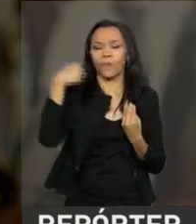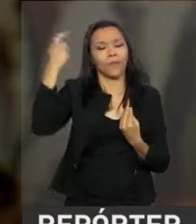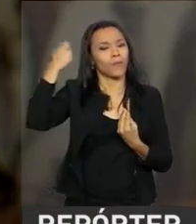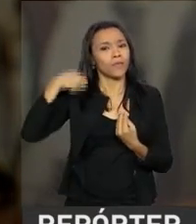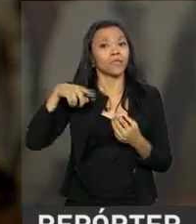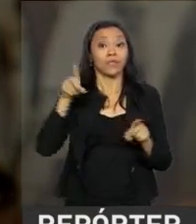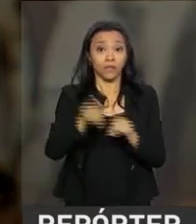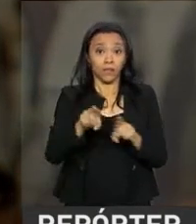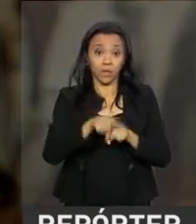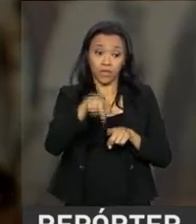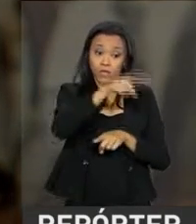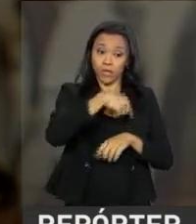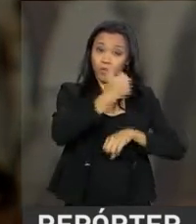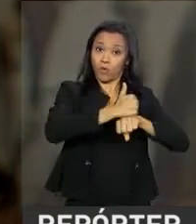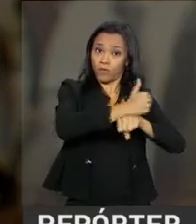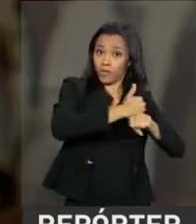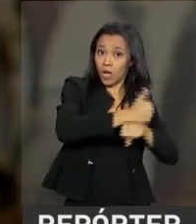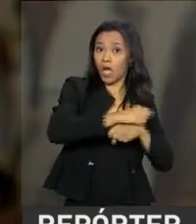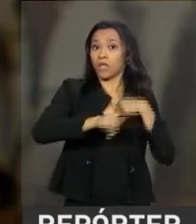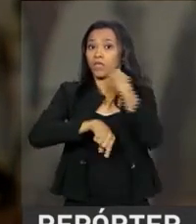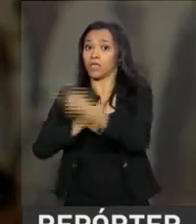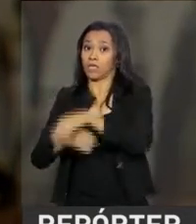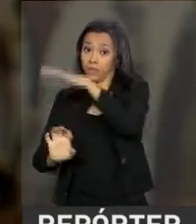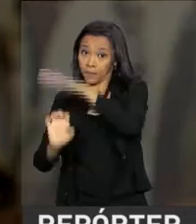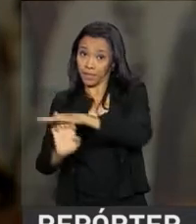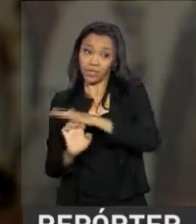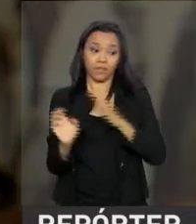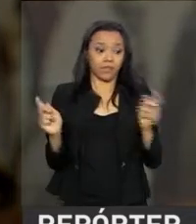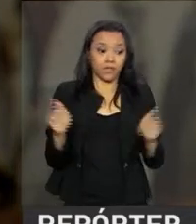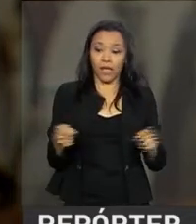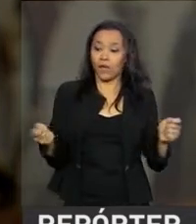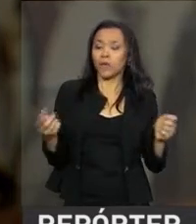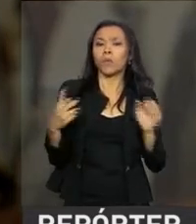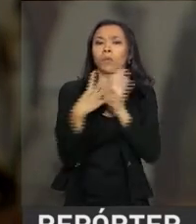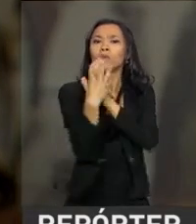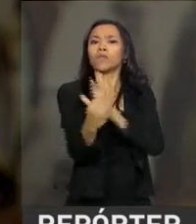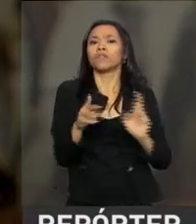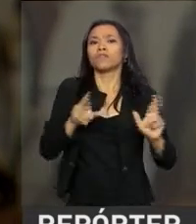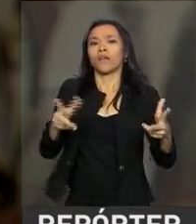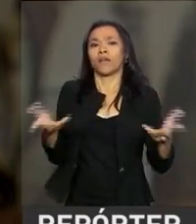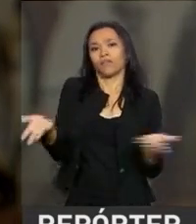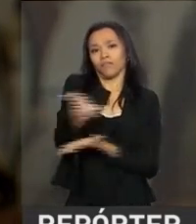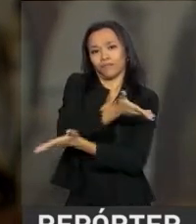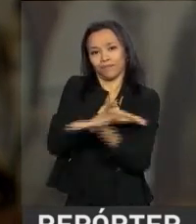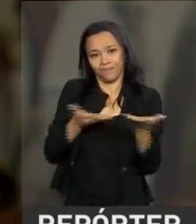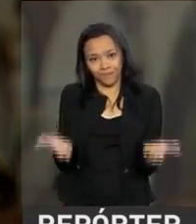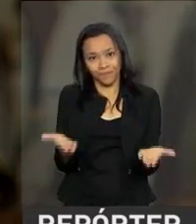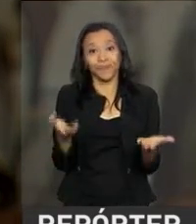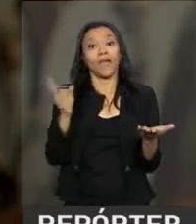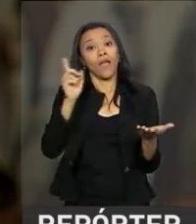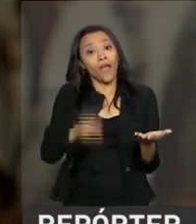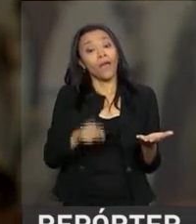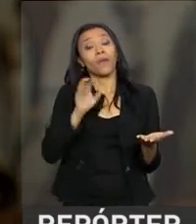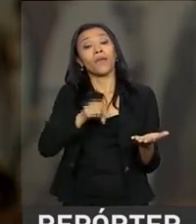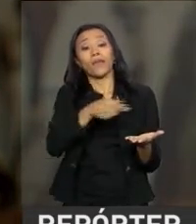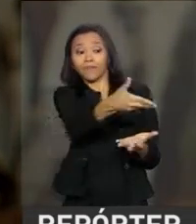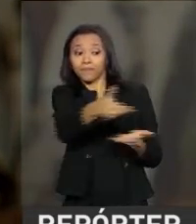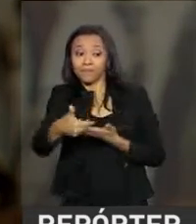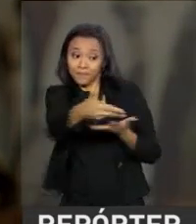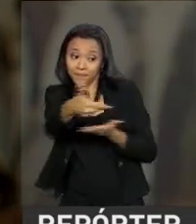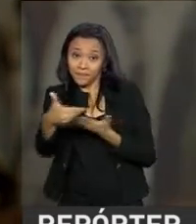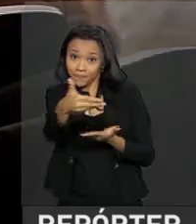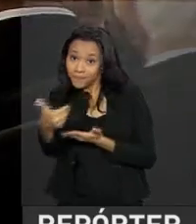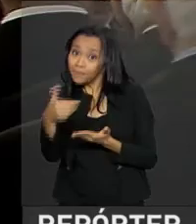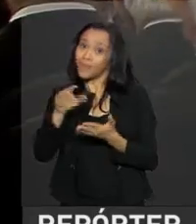empresário quanto os profissionais vão poder aderir ao regime especial de tributação. A ideia é trazer para o mercado formal os trabalhadores